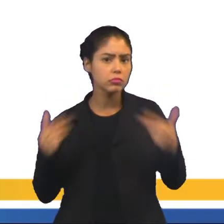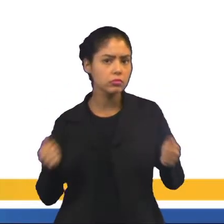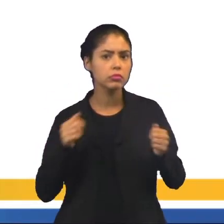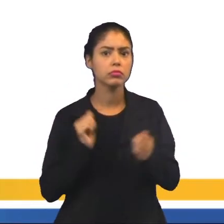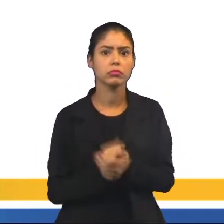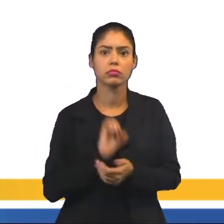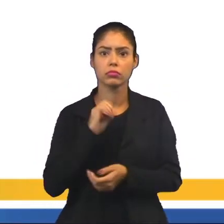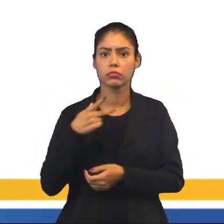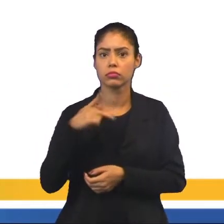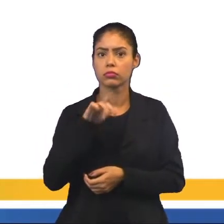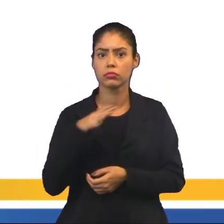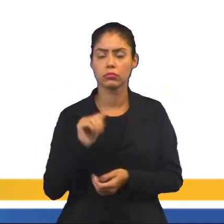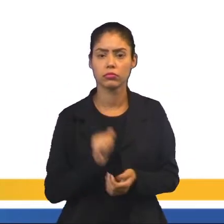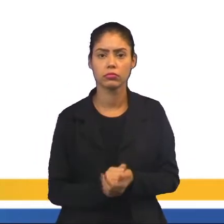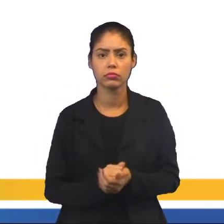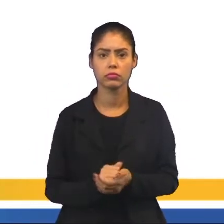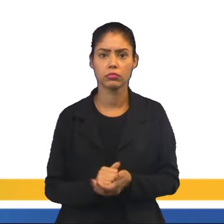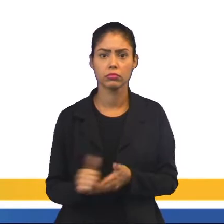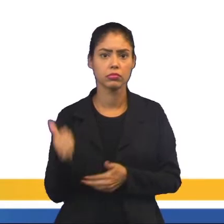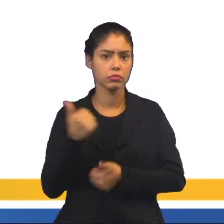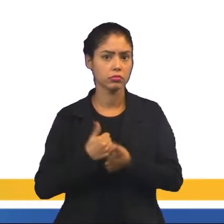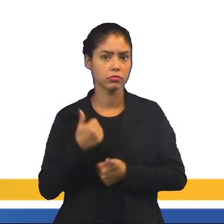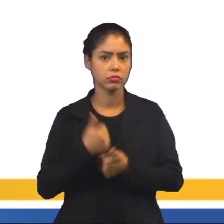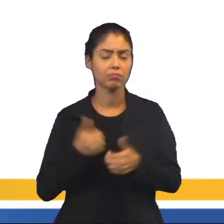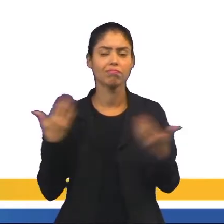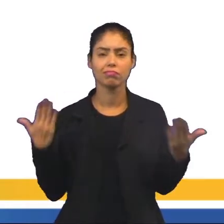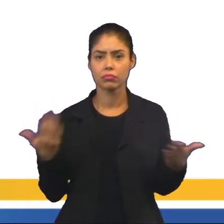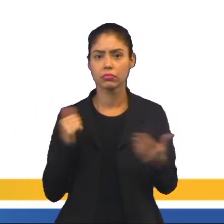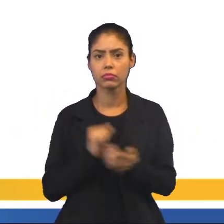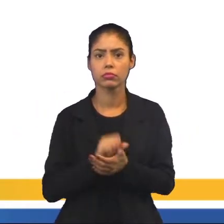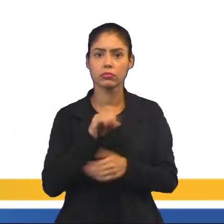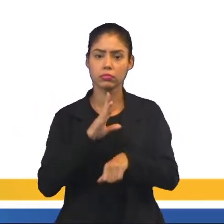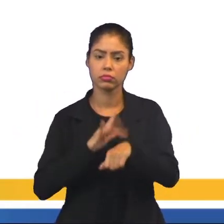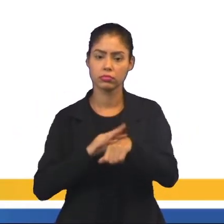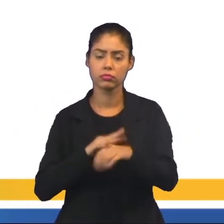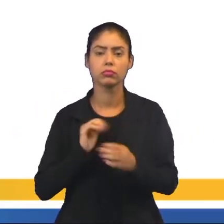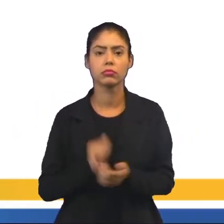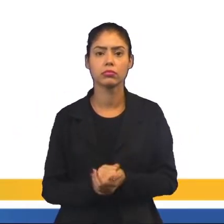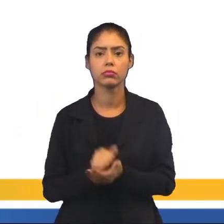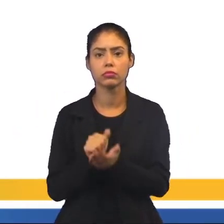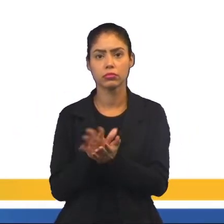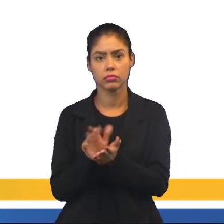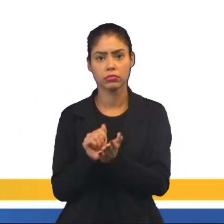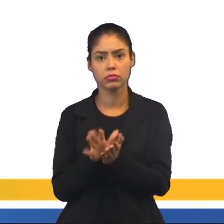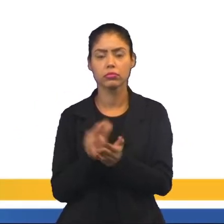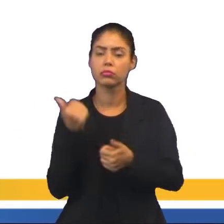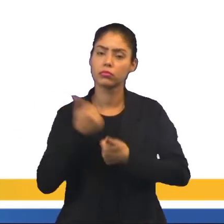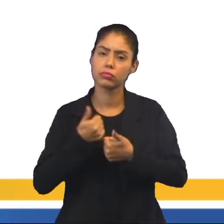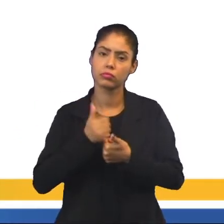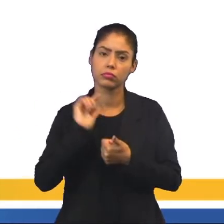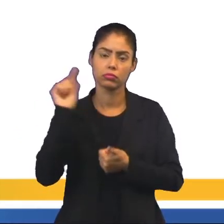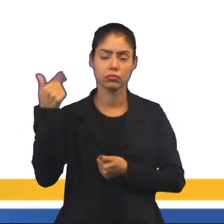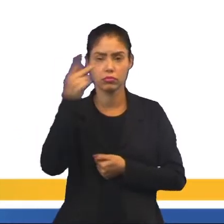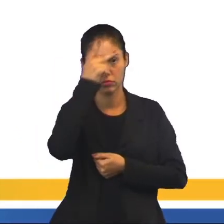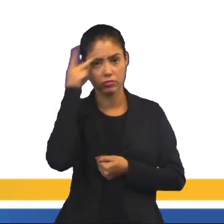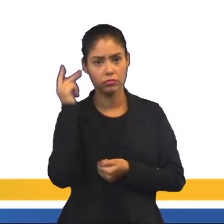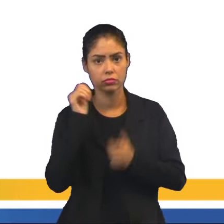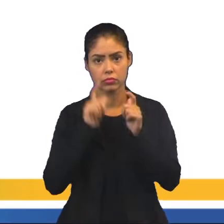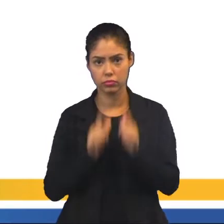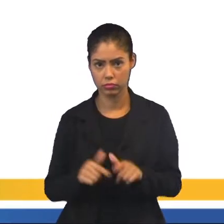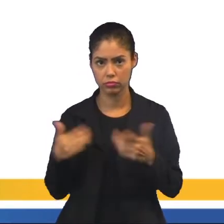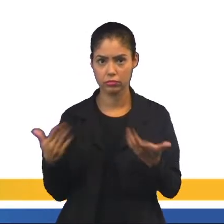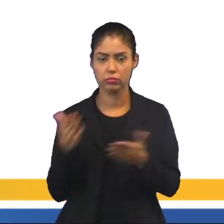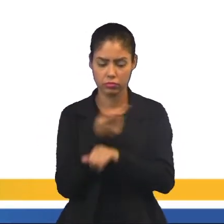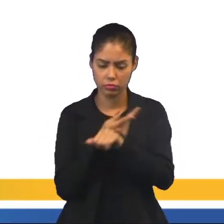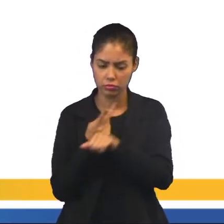uma peça altamente substituível. Ou seja, se adoecer, é demitido, é substituído, tem outra pessoa que vai